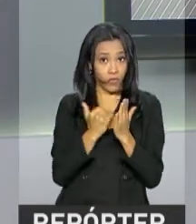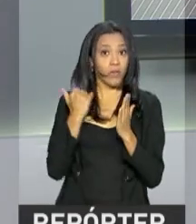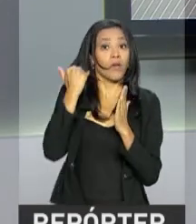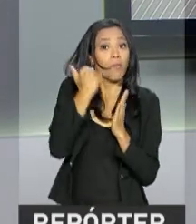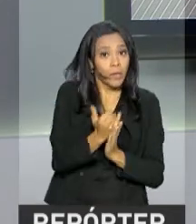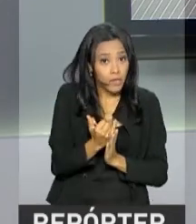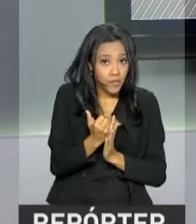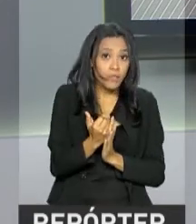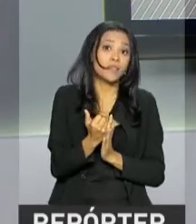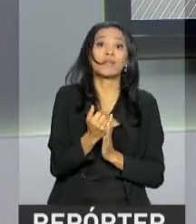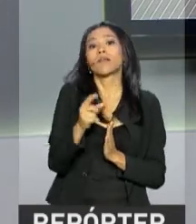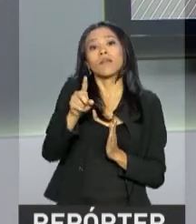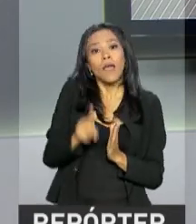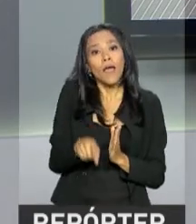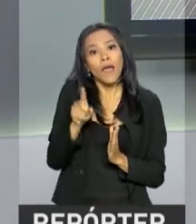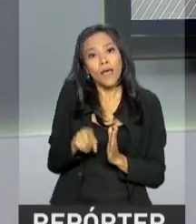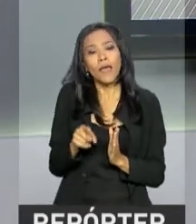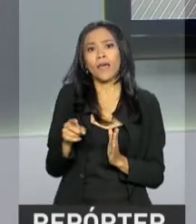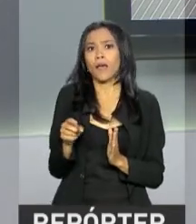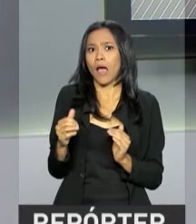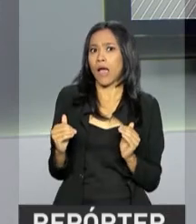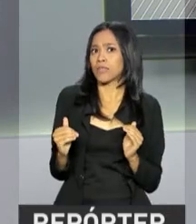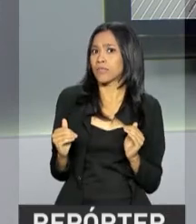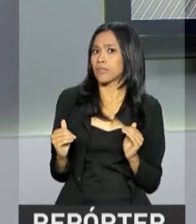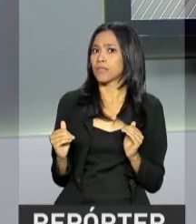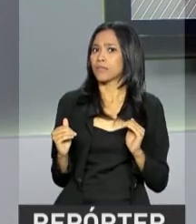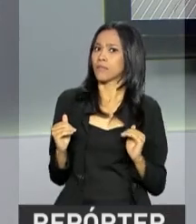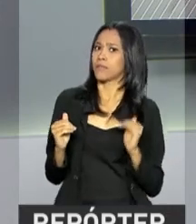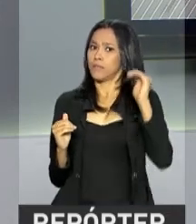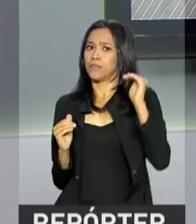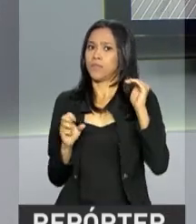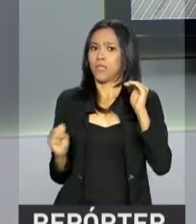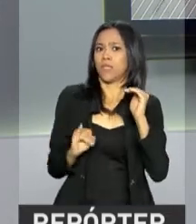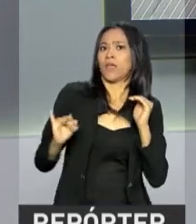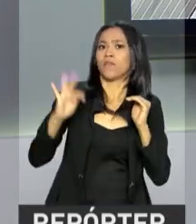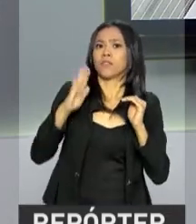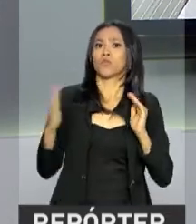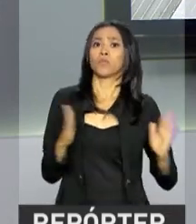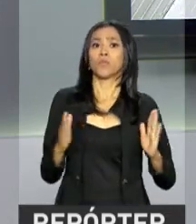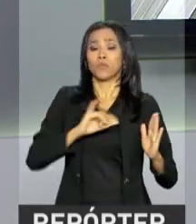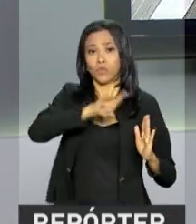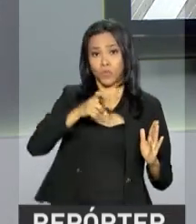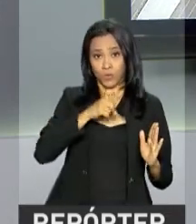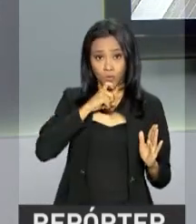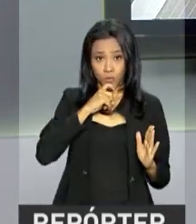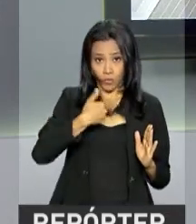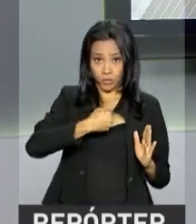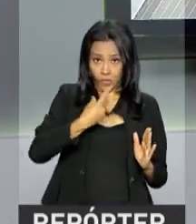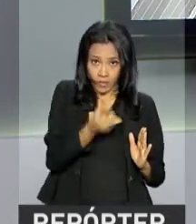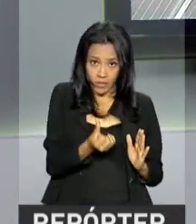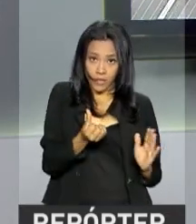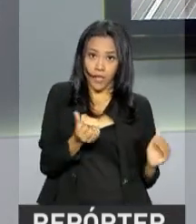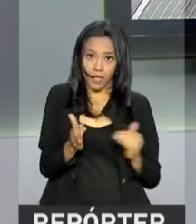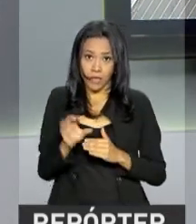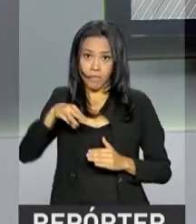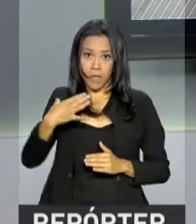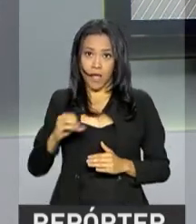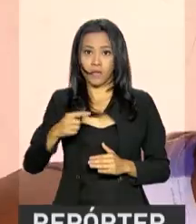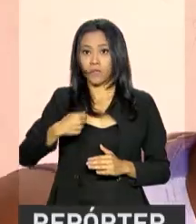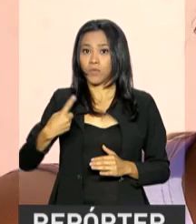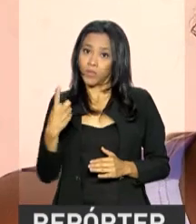aumento ultrapassa o valor da inflação acumulada de julho de 2016 a março de 2018